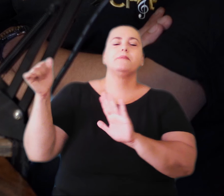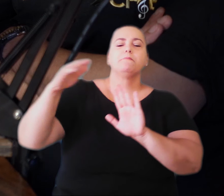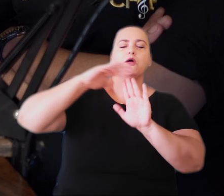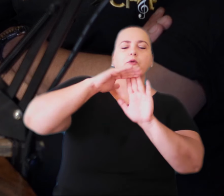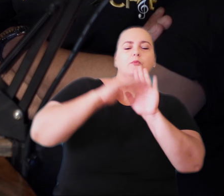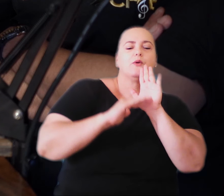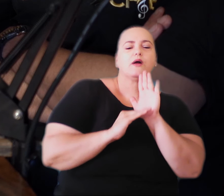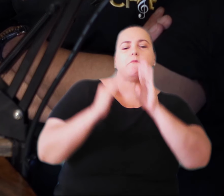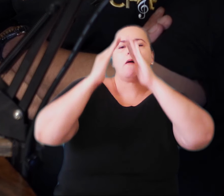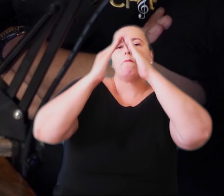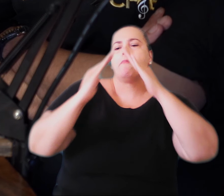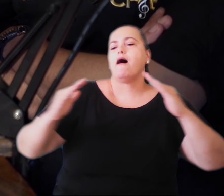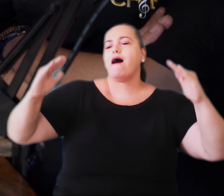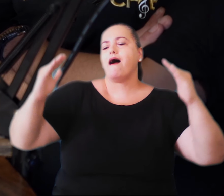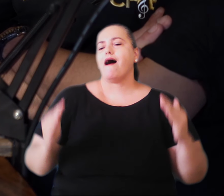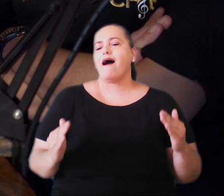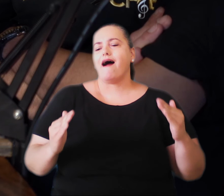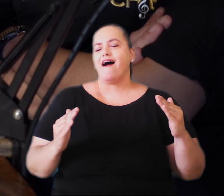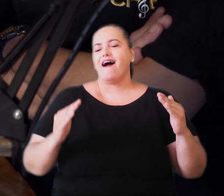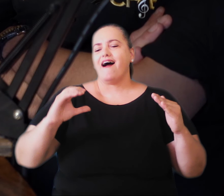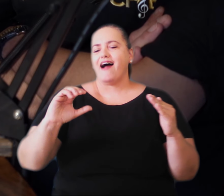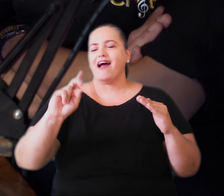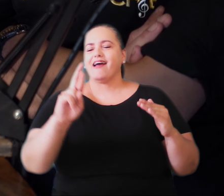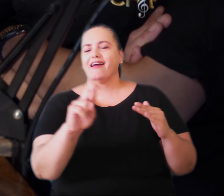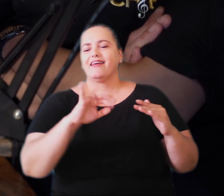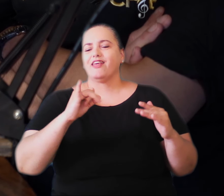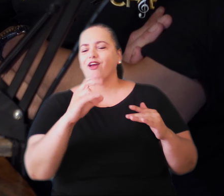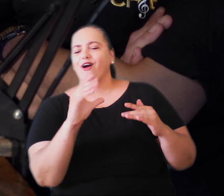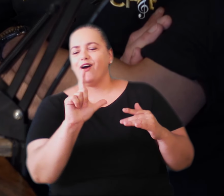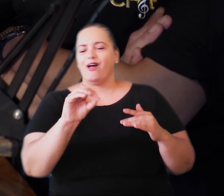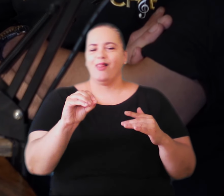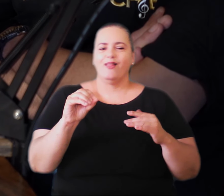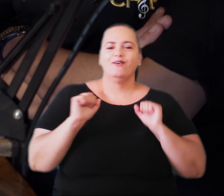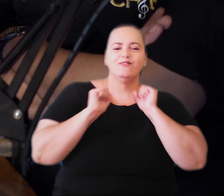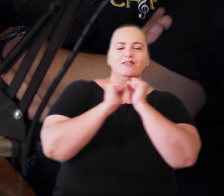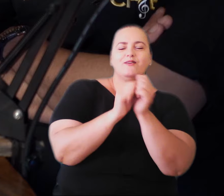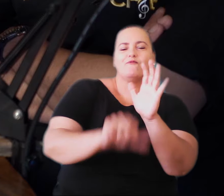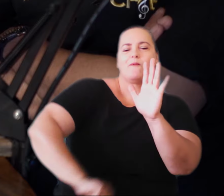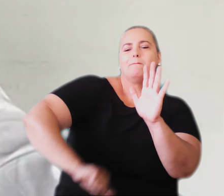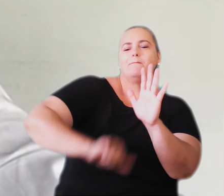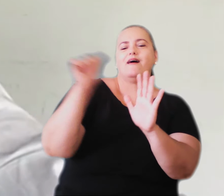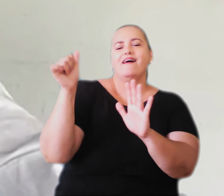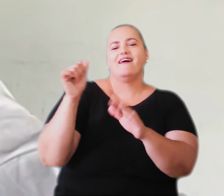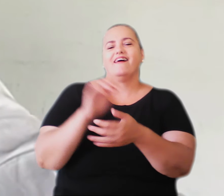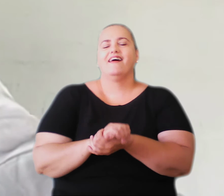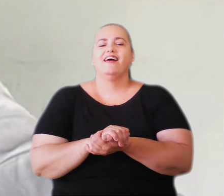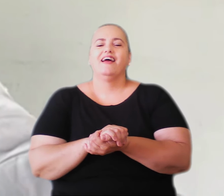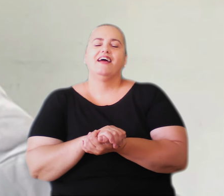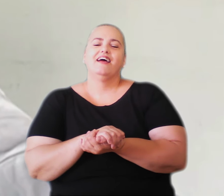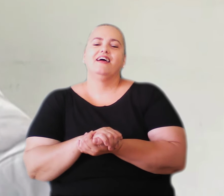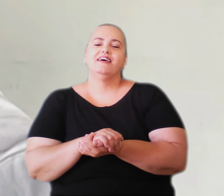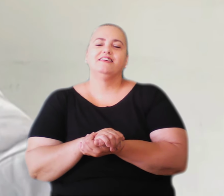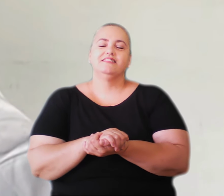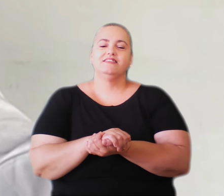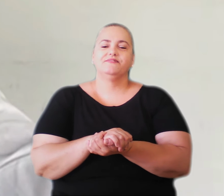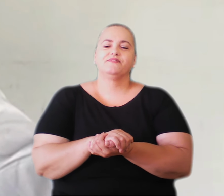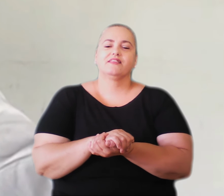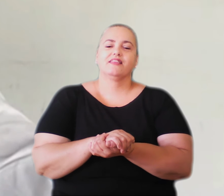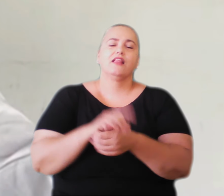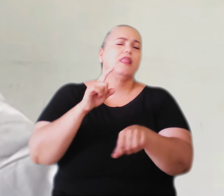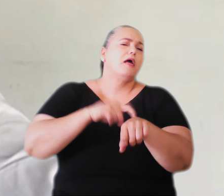Leopoldo Racer cantou com vocês tocando. Se não me engano, é ele, né? A primeira edição do Galpão Crioulo,